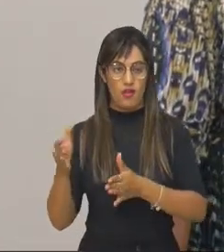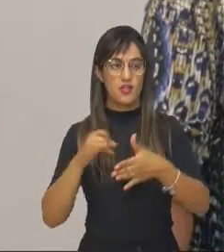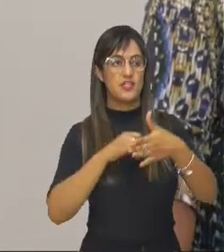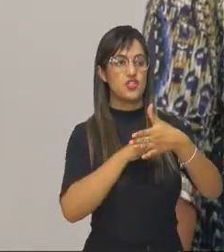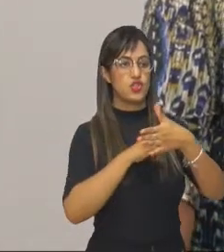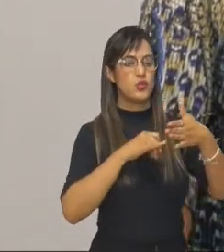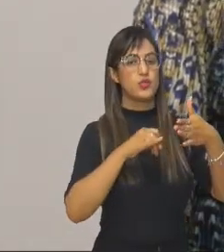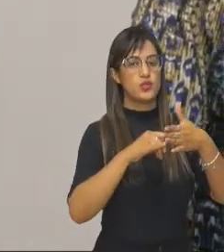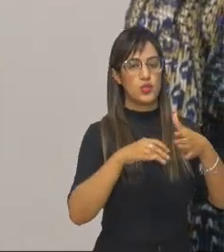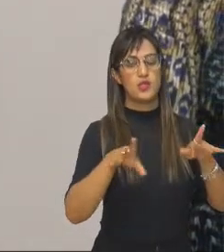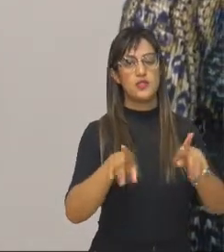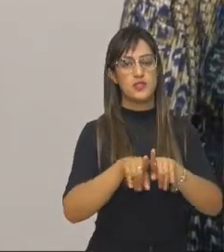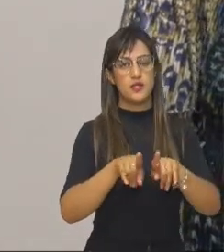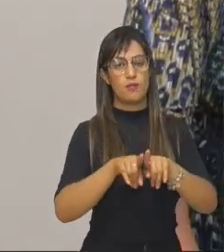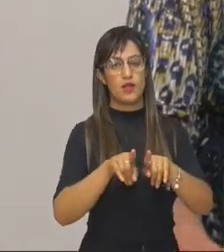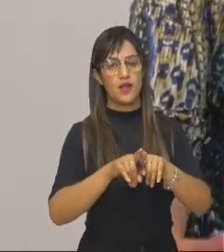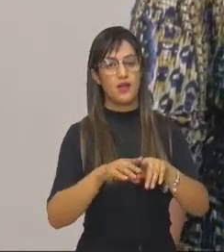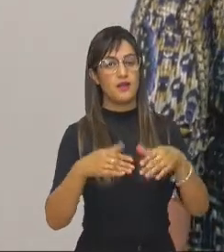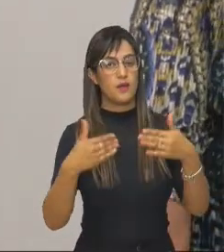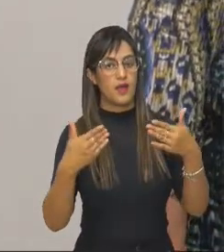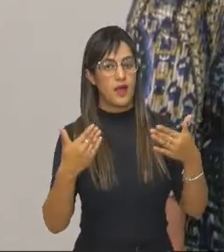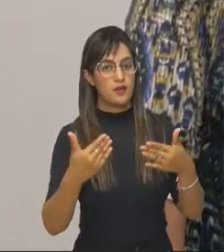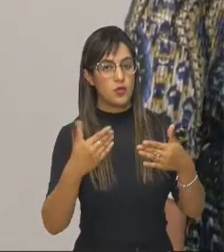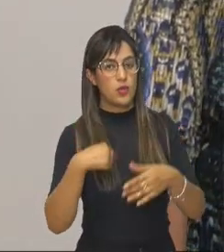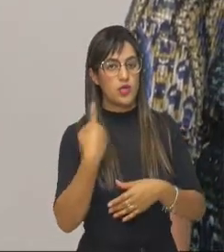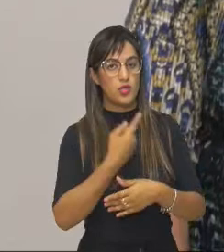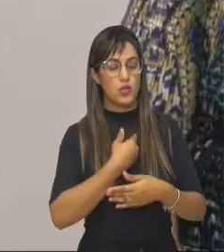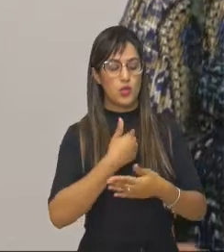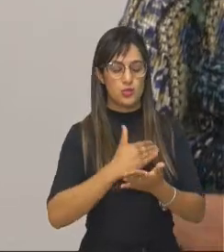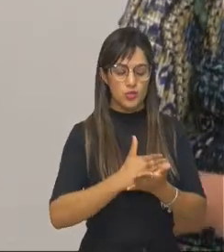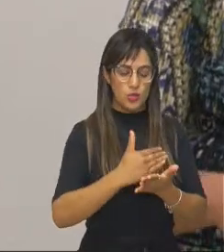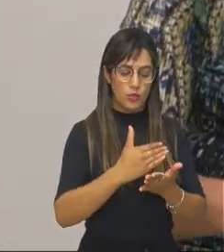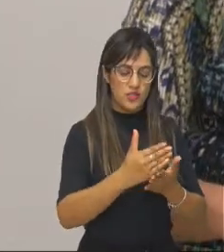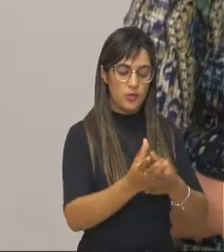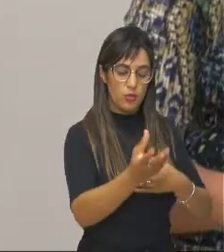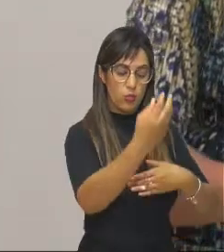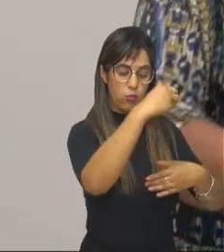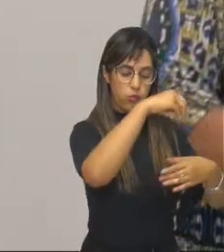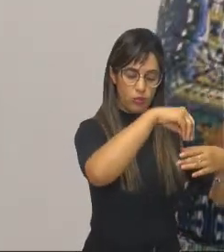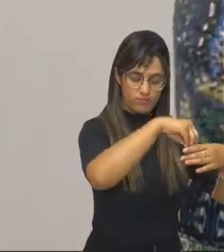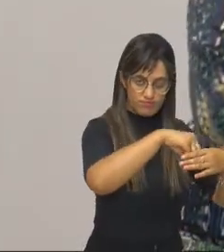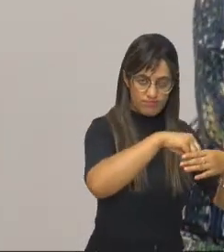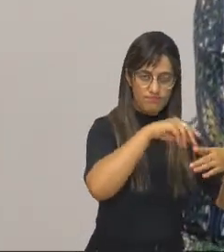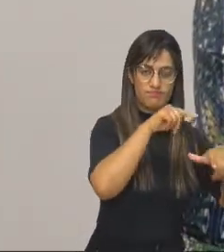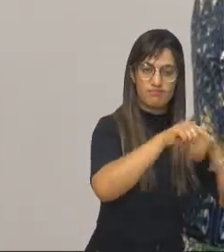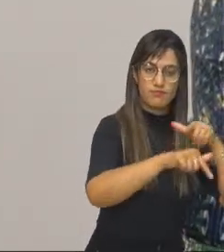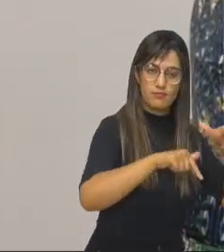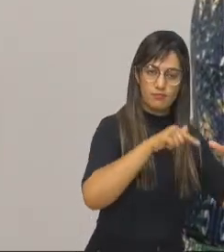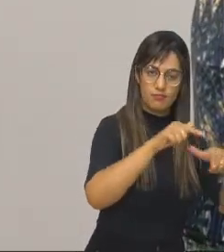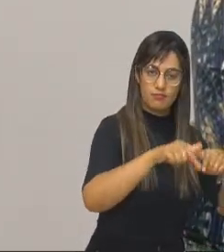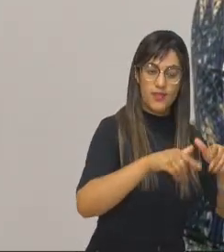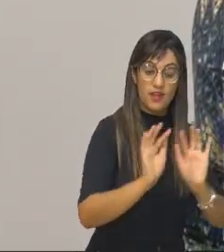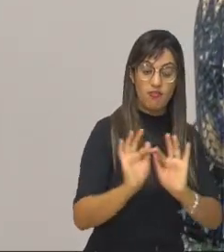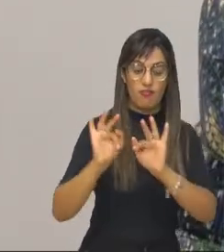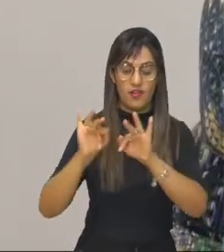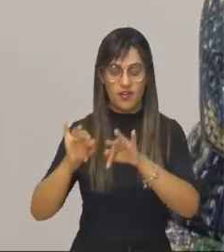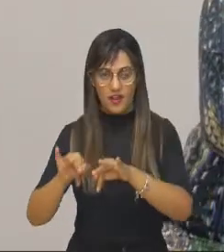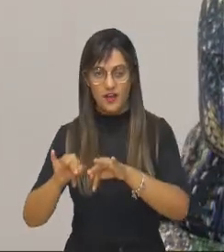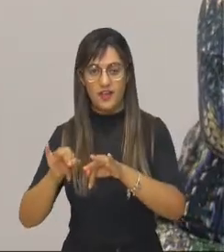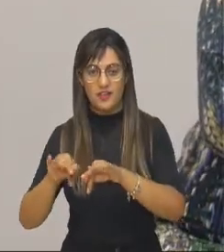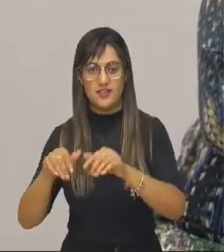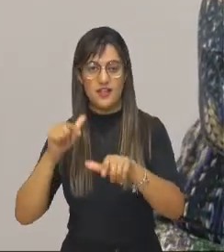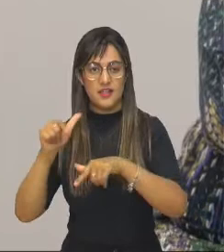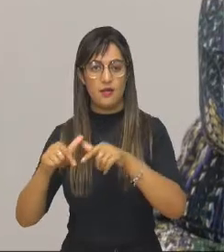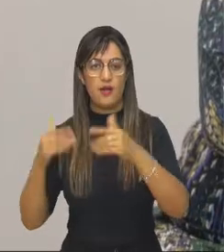então, não é à toa que a gente começa um trabalho interno e fecha o dia de hoje com essa conversa com pessoas tão importantes para nós, assim,